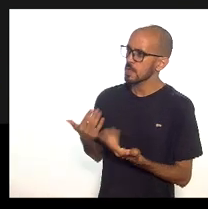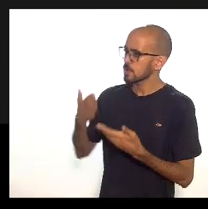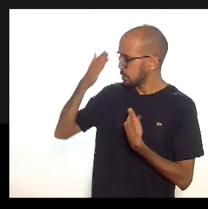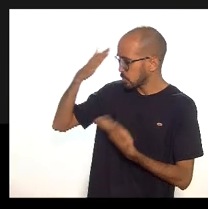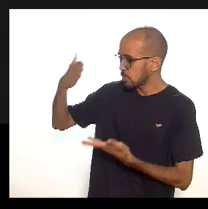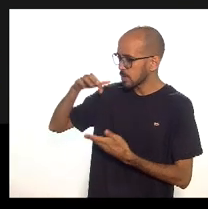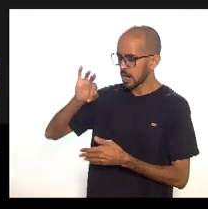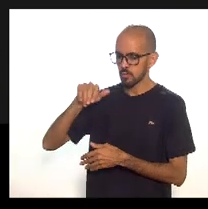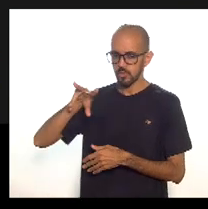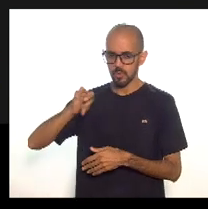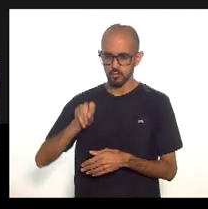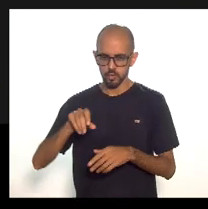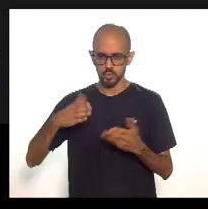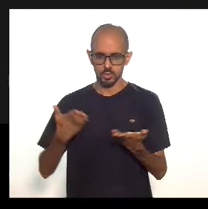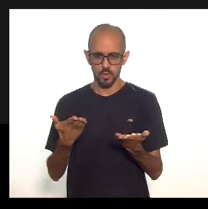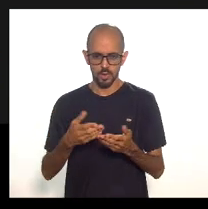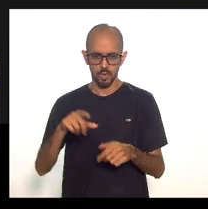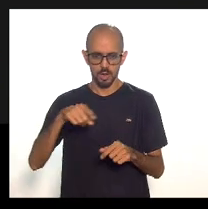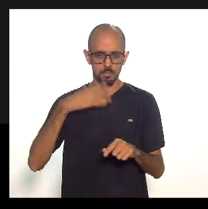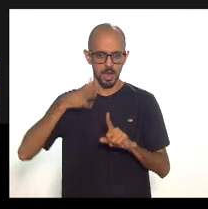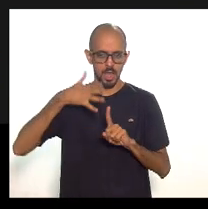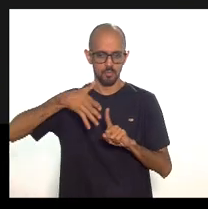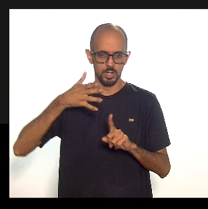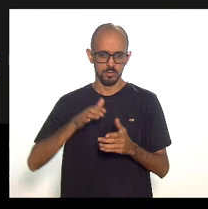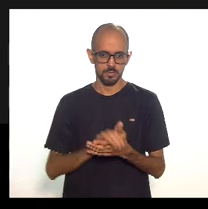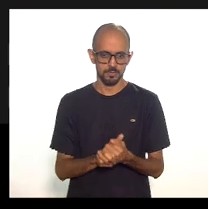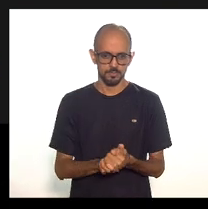Obrigado, Flávio. Vamos passar, então, a palavra